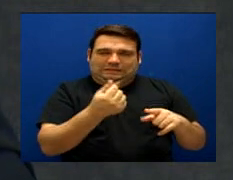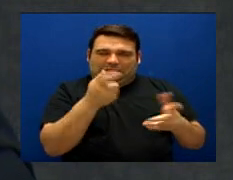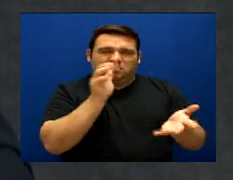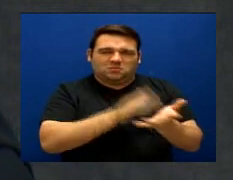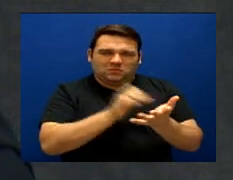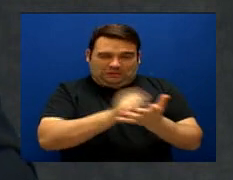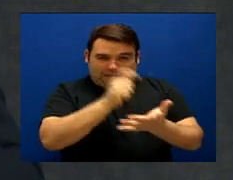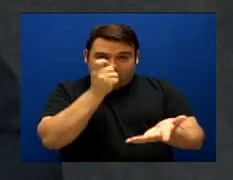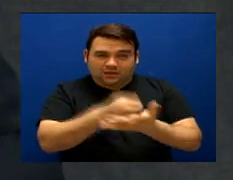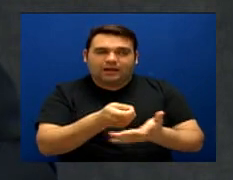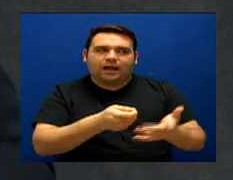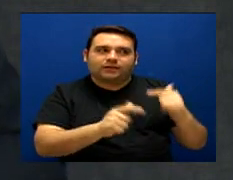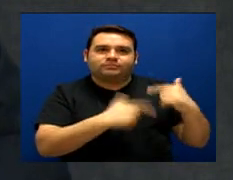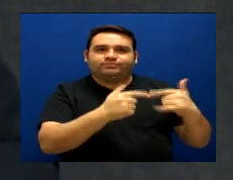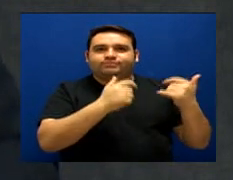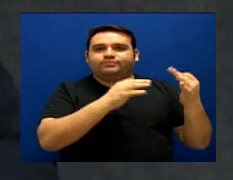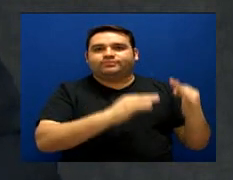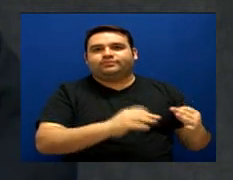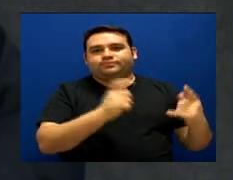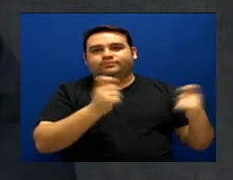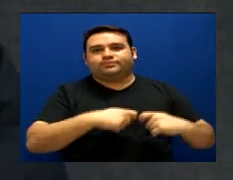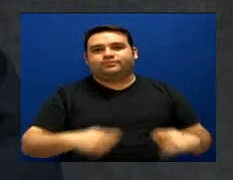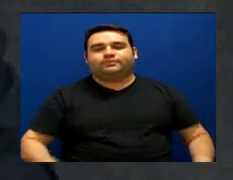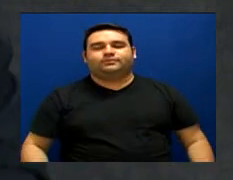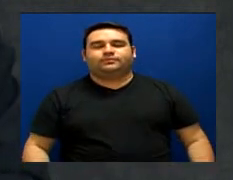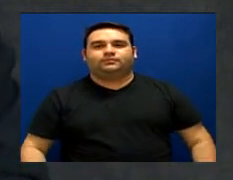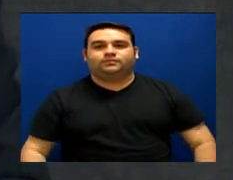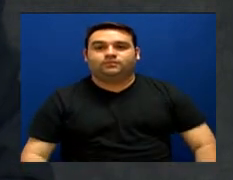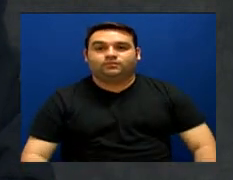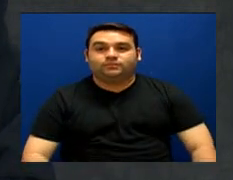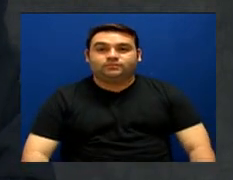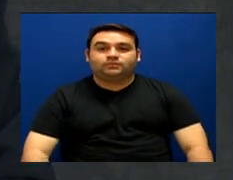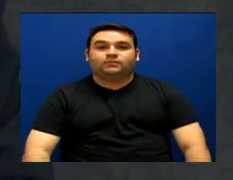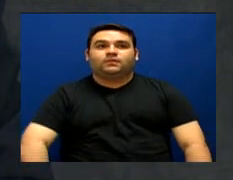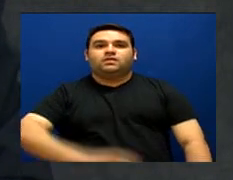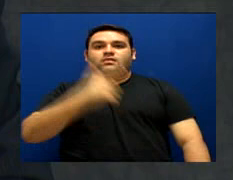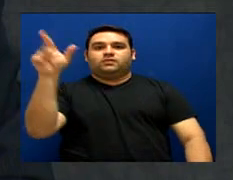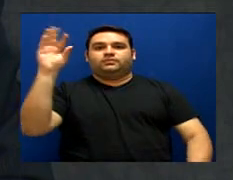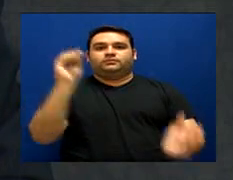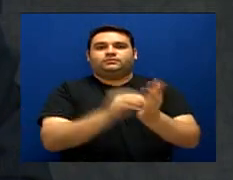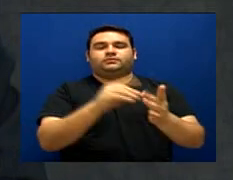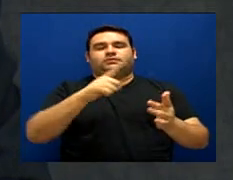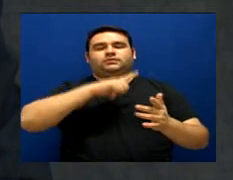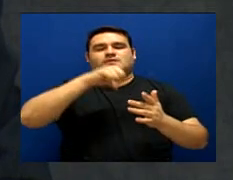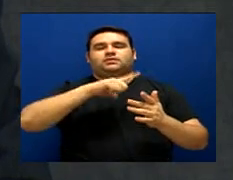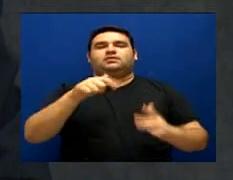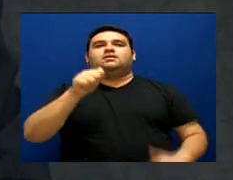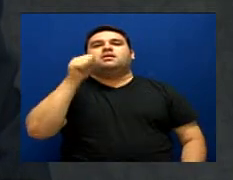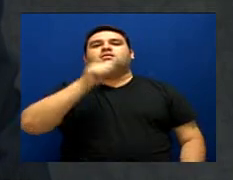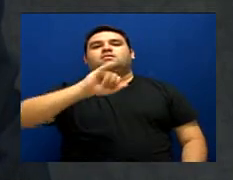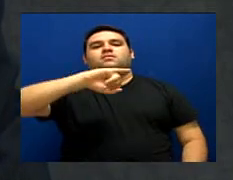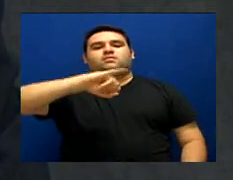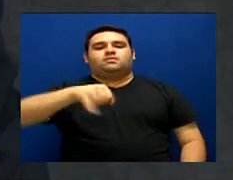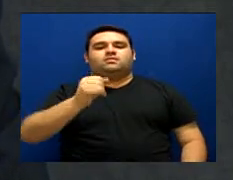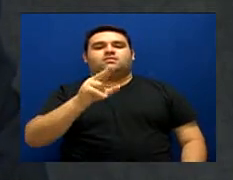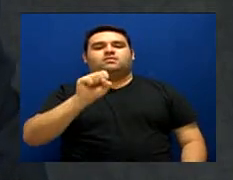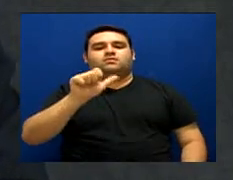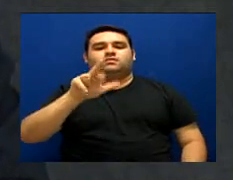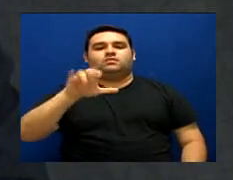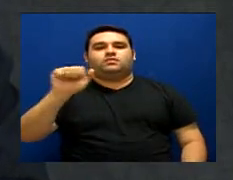é aí que funcionam as coisas para muitos cidadãos. Né? Próxima escrita, a Jussara do